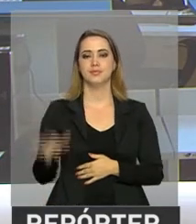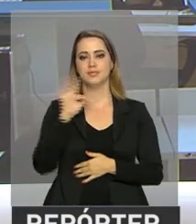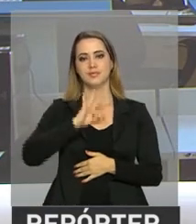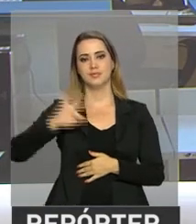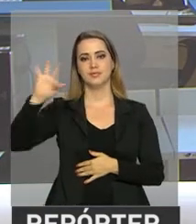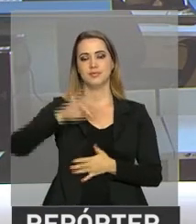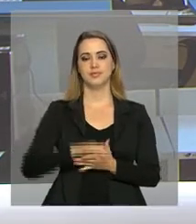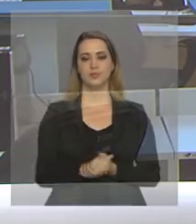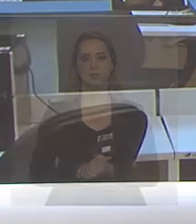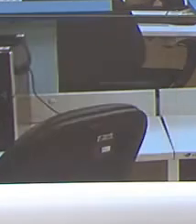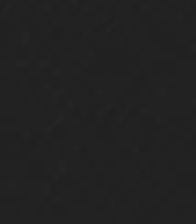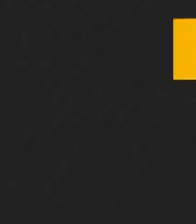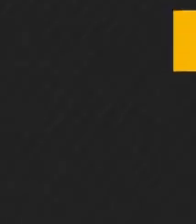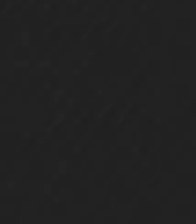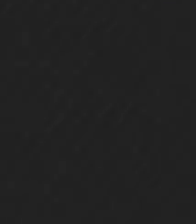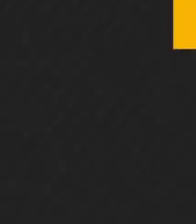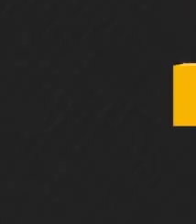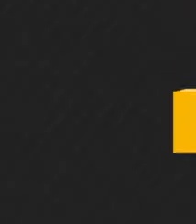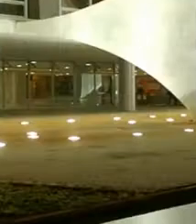federal